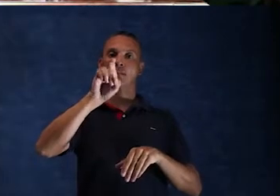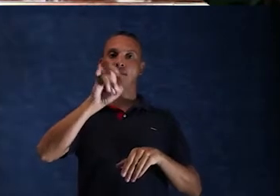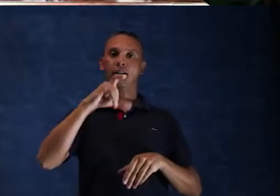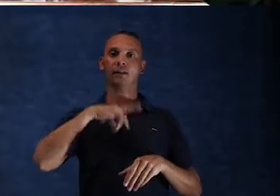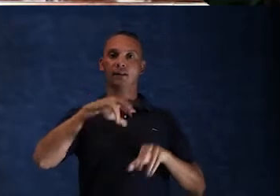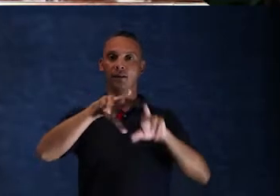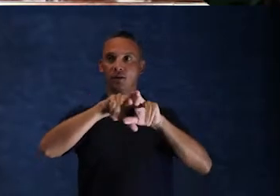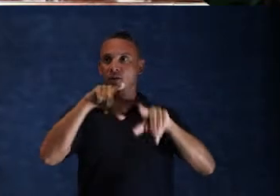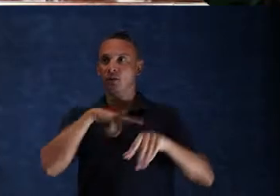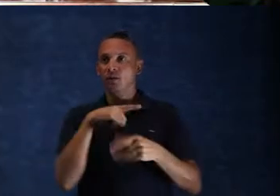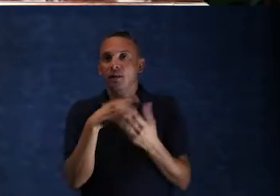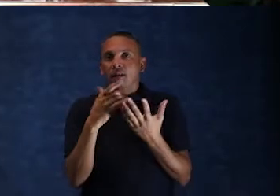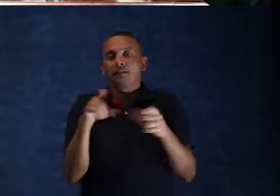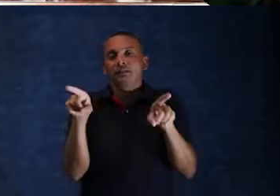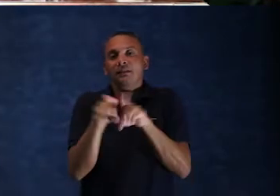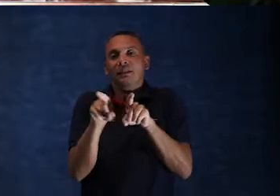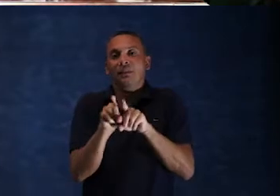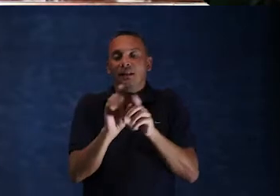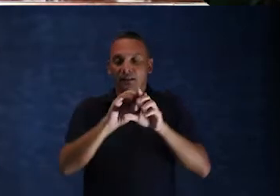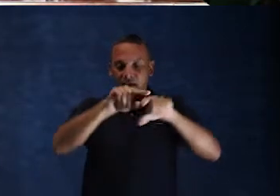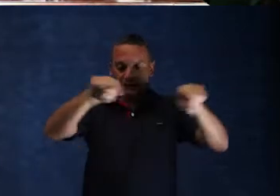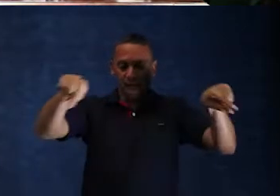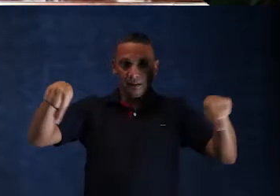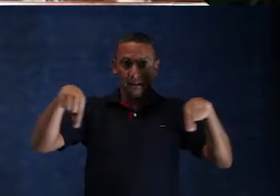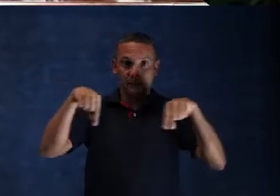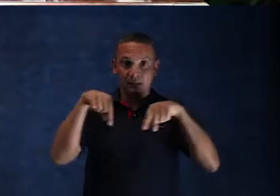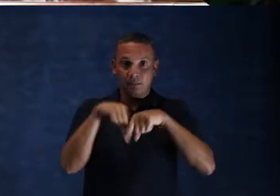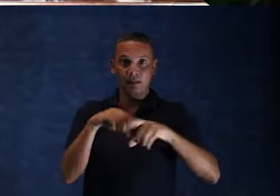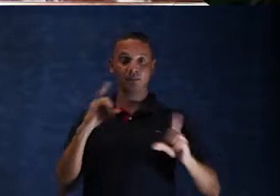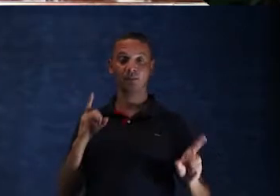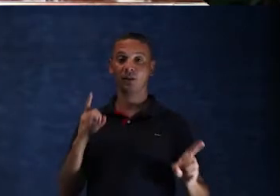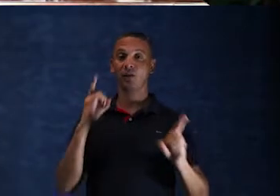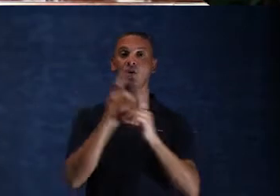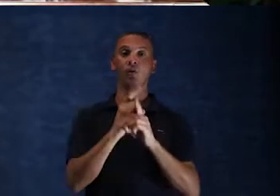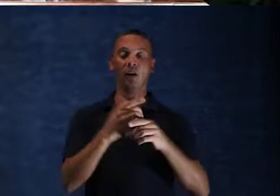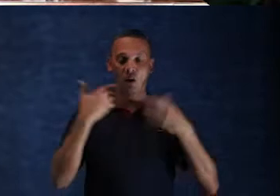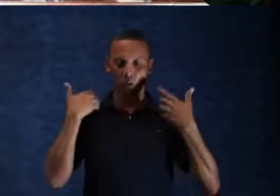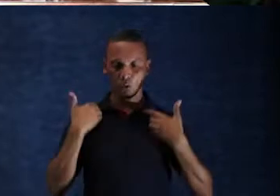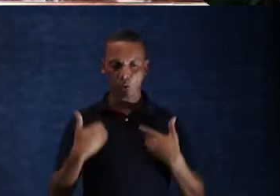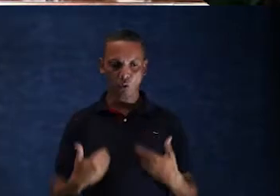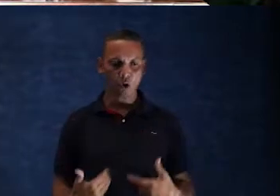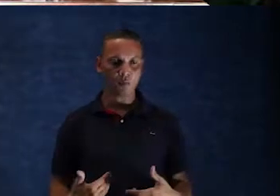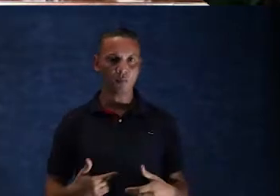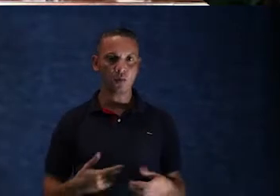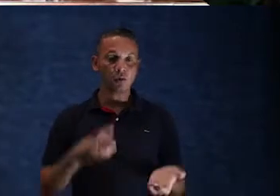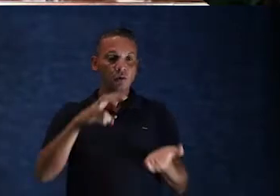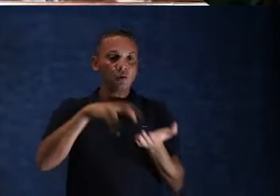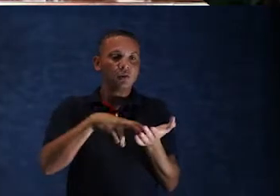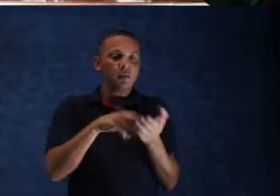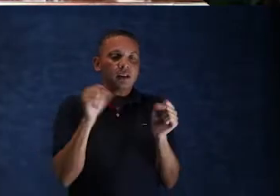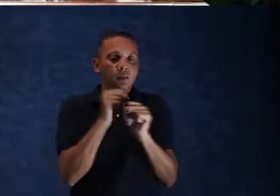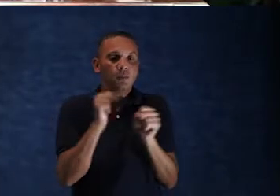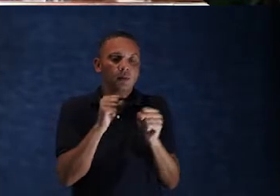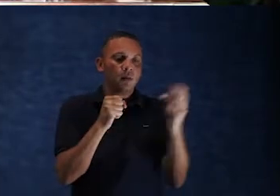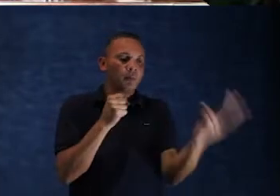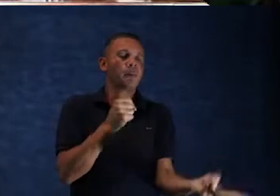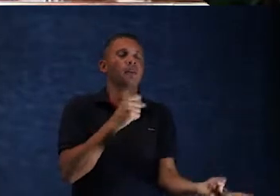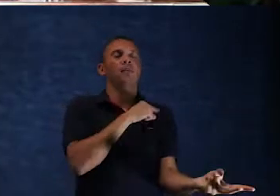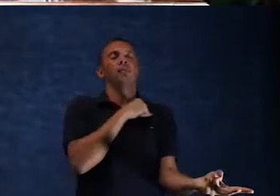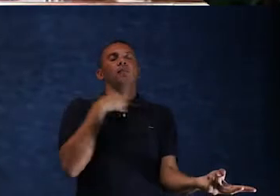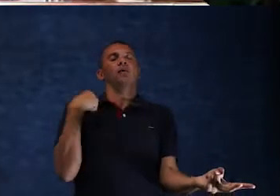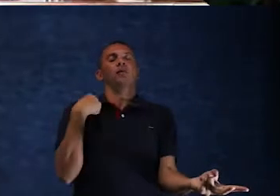Alfredo Sesquiati, um espaço inusitado para se encontrar um corpo numa fria manhã de inverno.